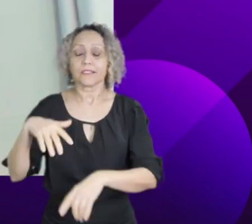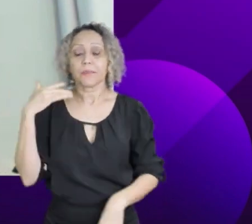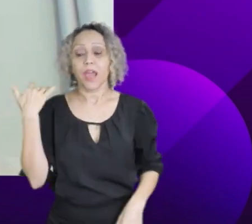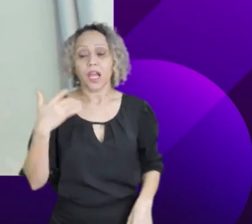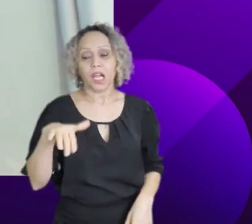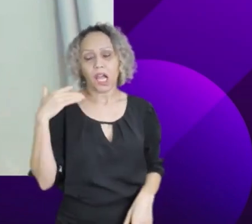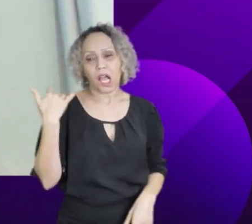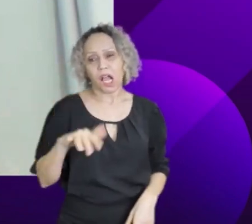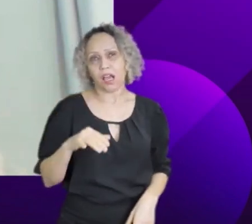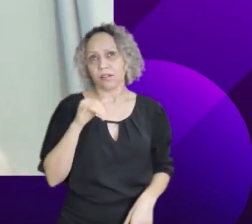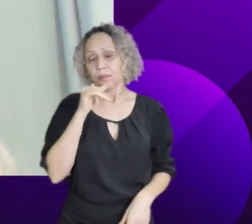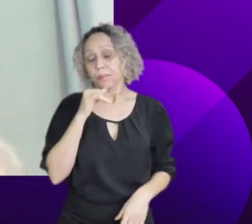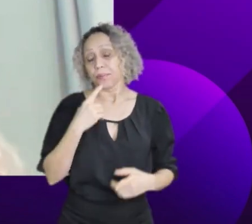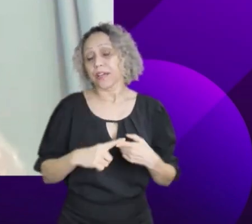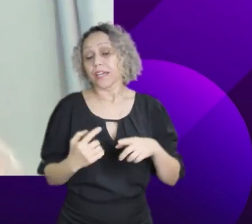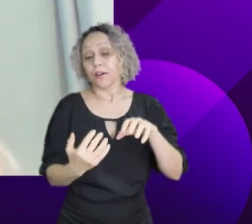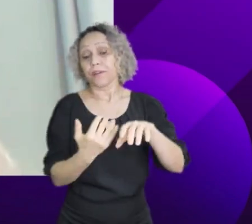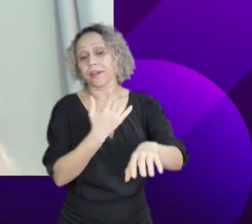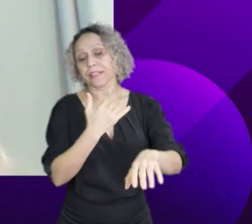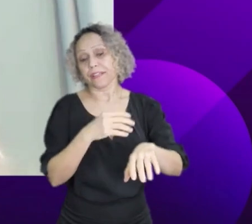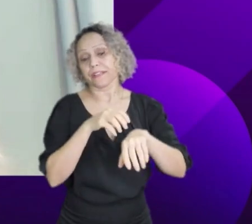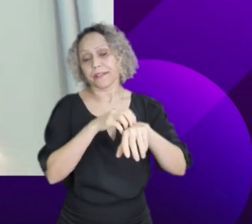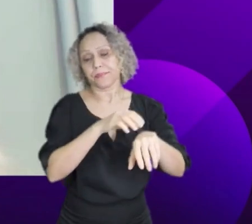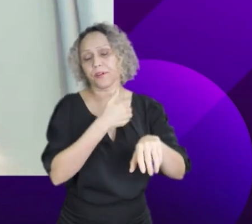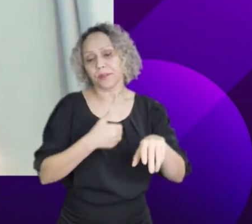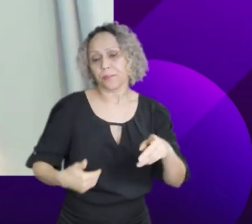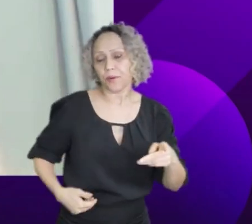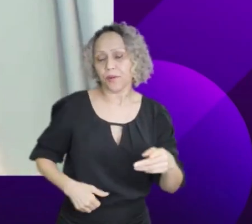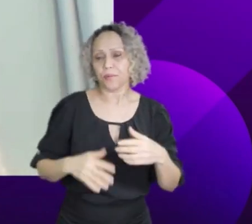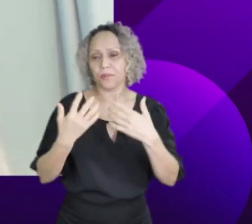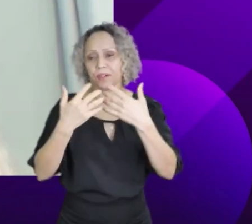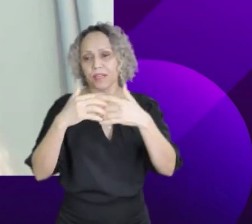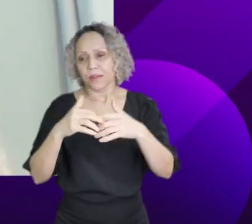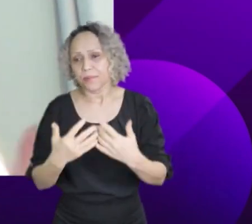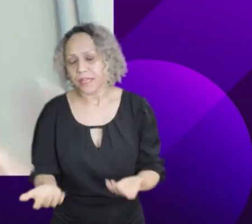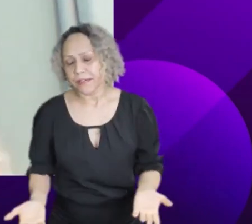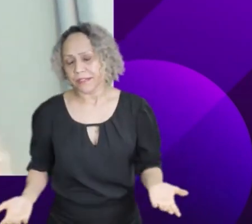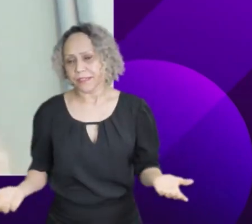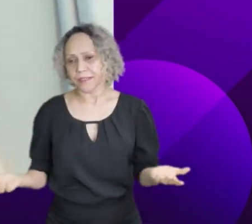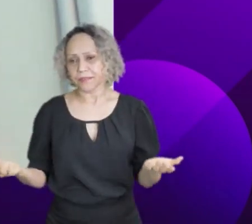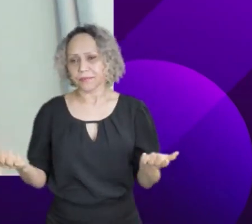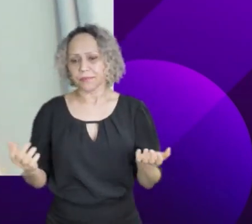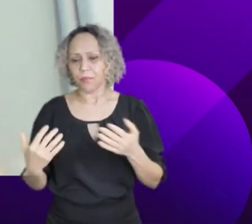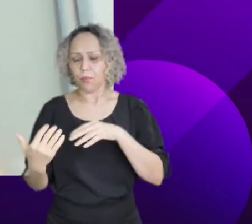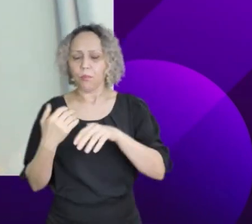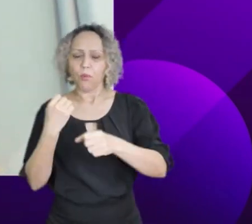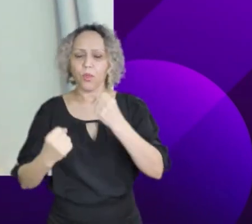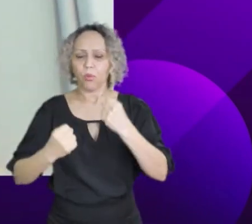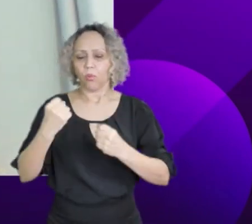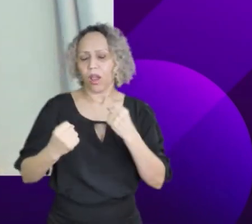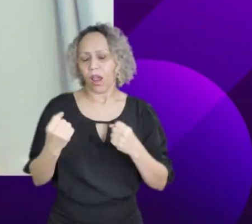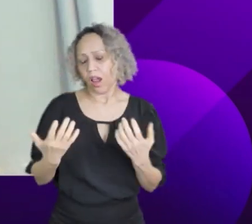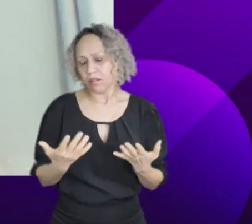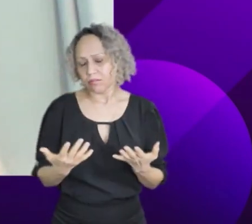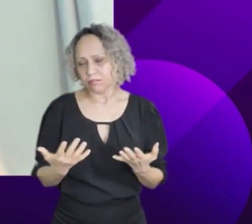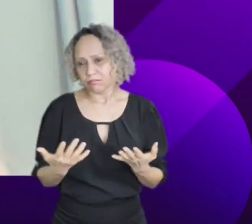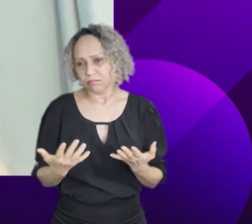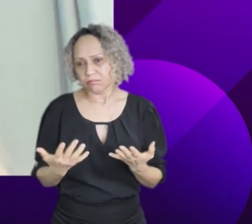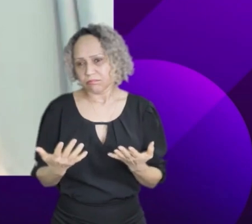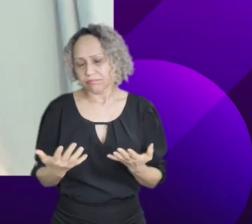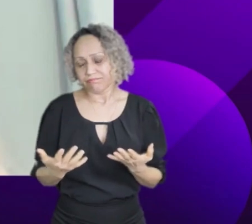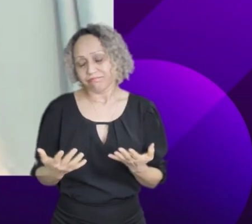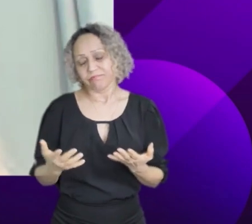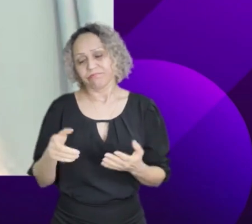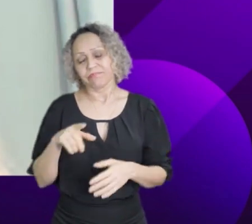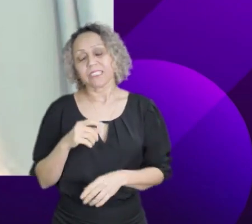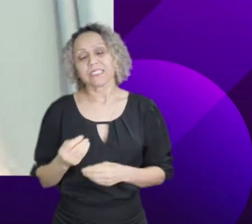transporte público, vai passar caminhão, vai passar também muito carro, Então, elas